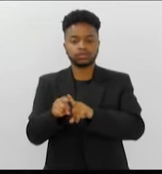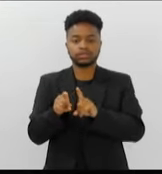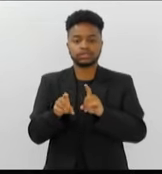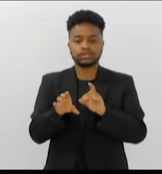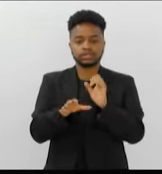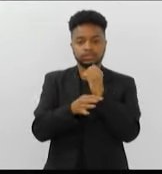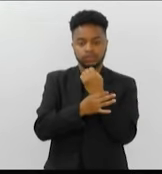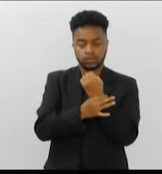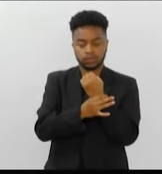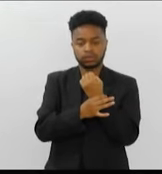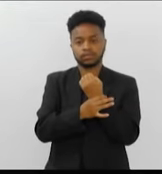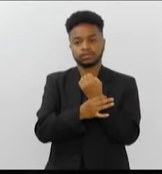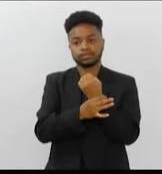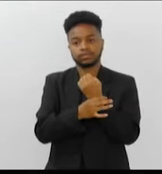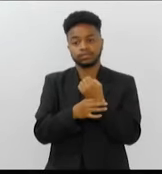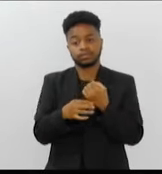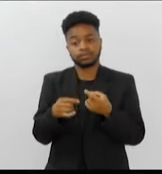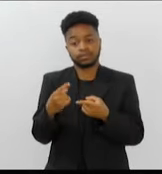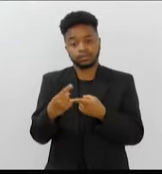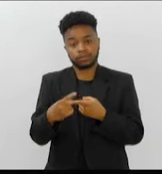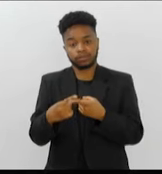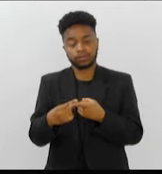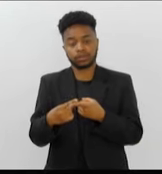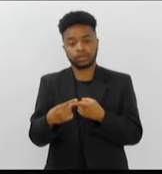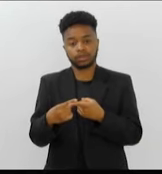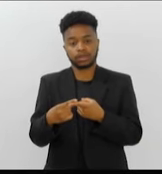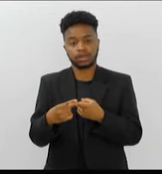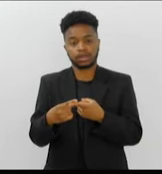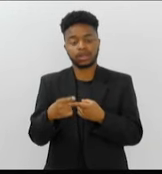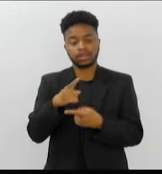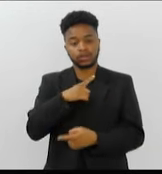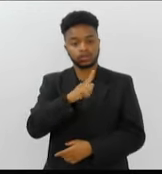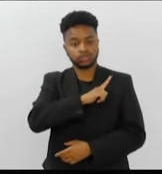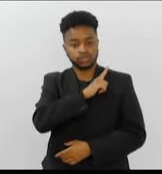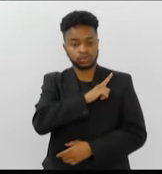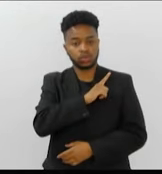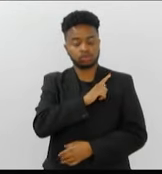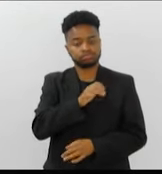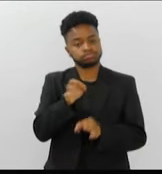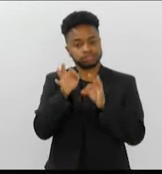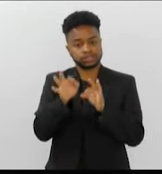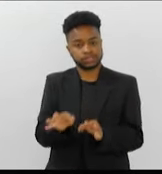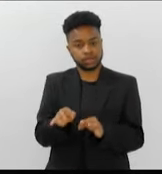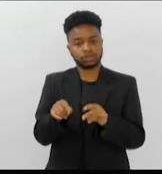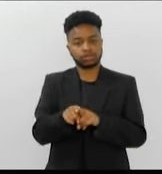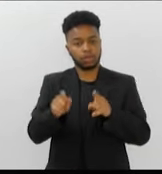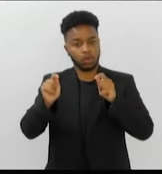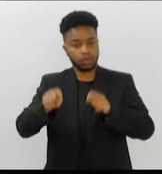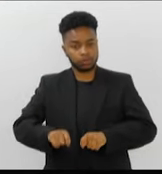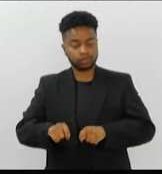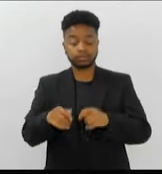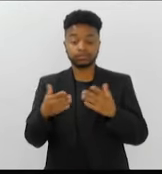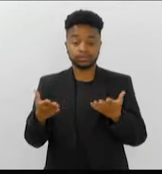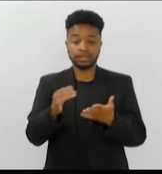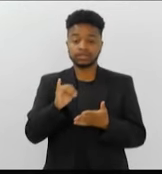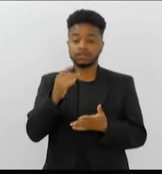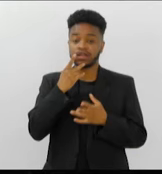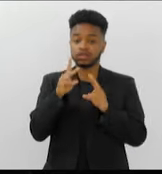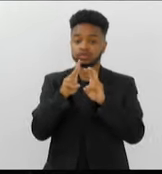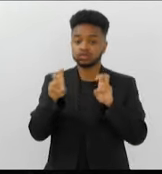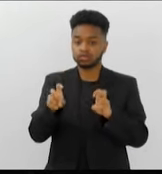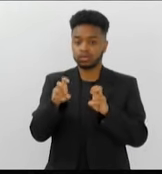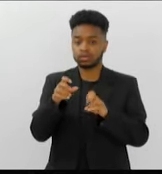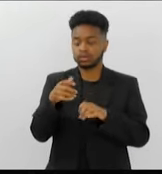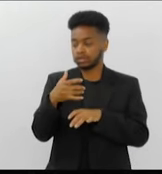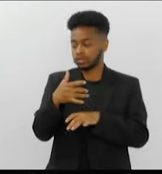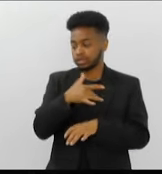segurança, porque é um gestor competente e honesto. Se a gente for falar de saúde, quando